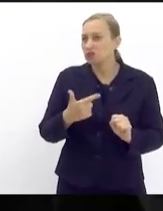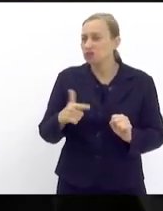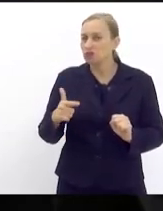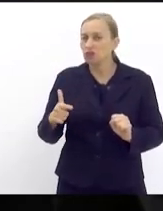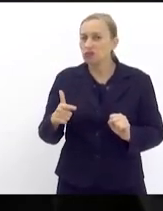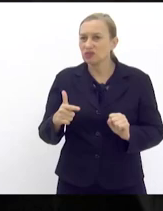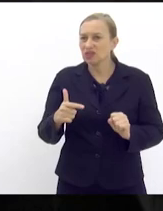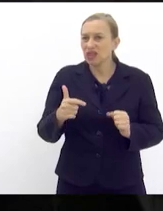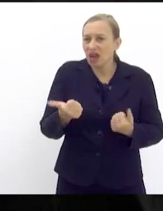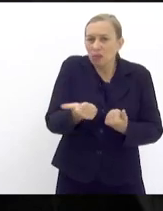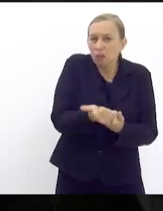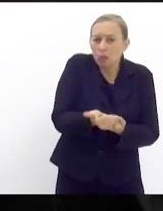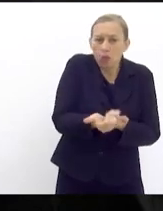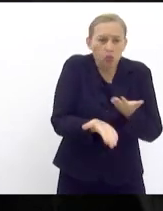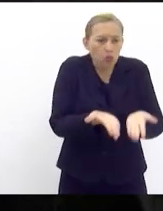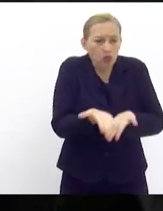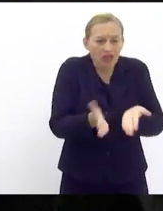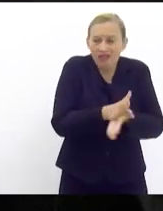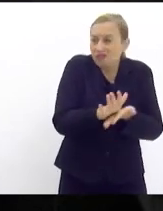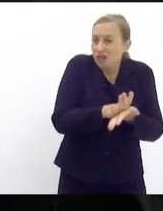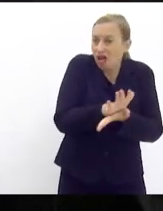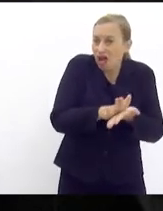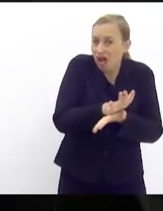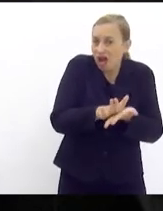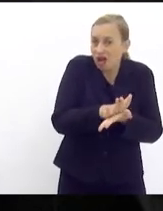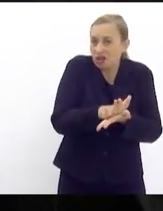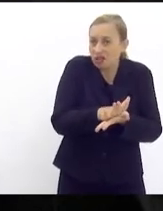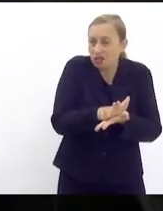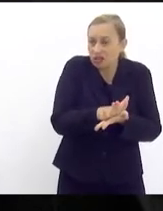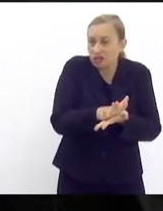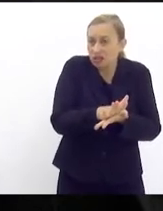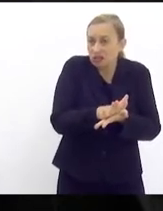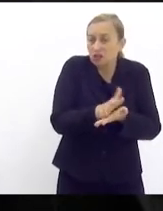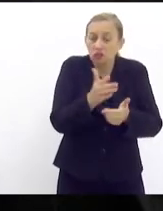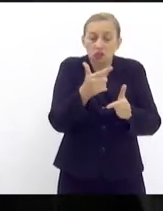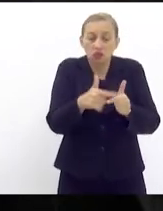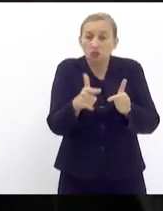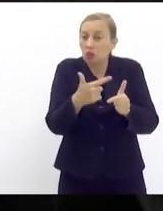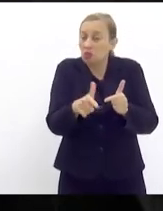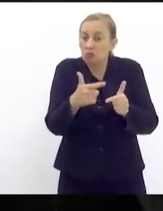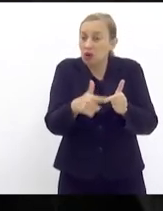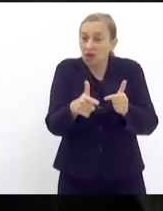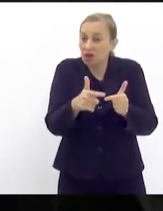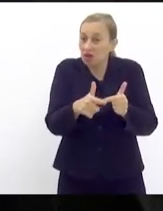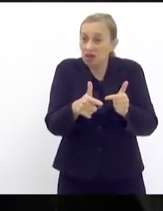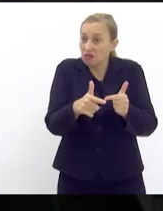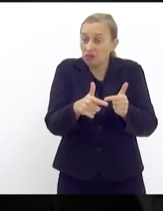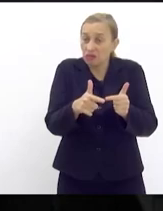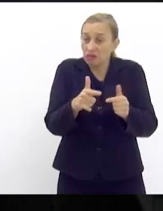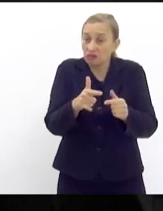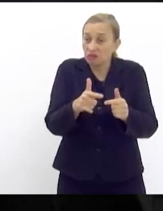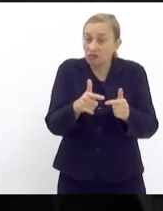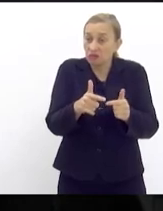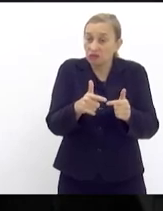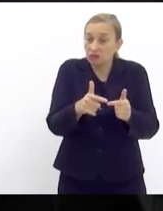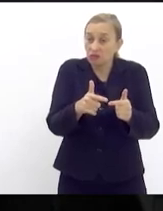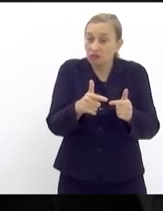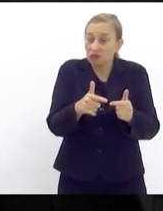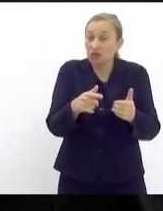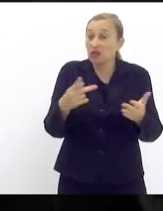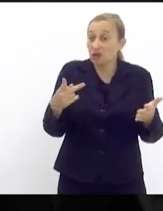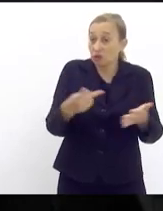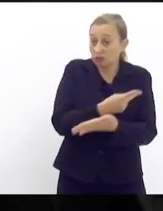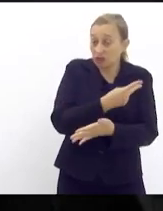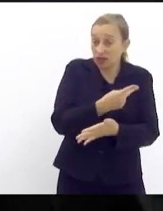programas ser as causas indiretas dessas tragédias